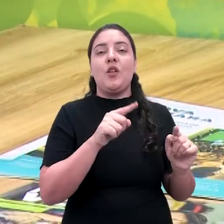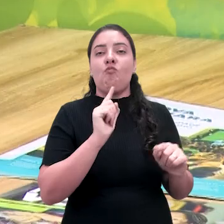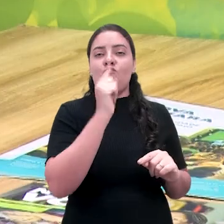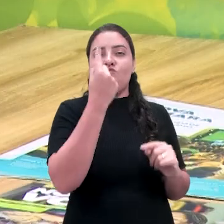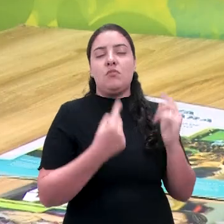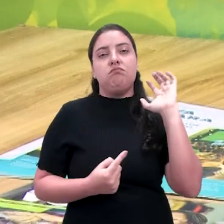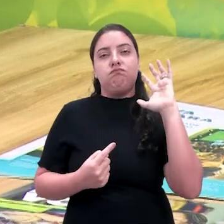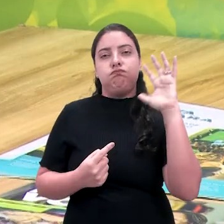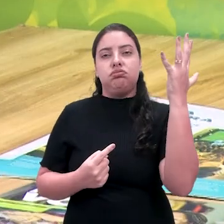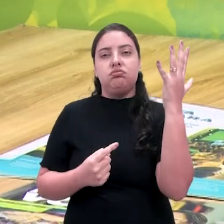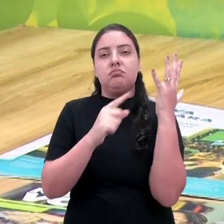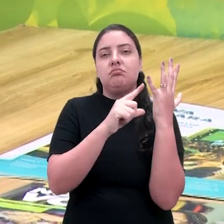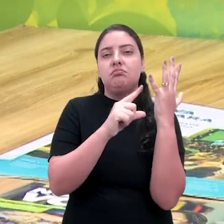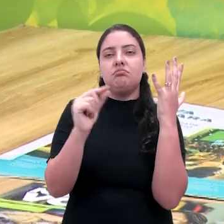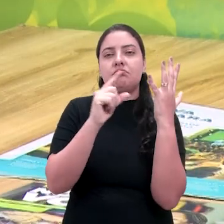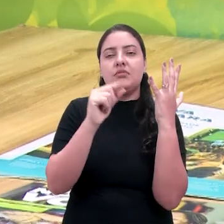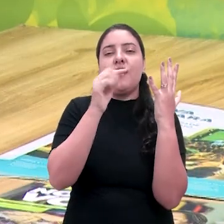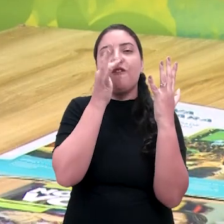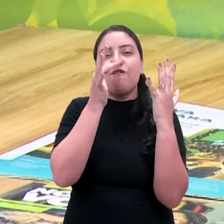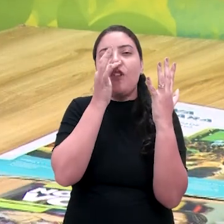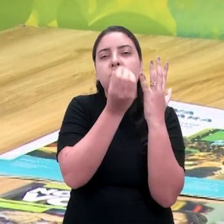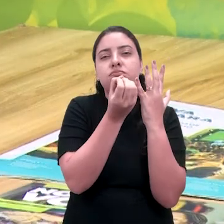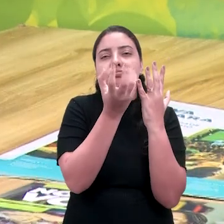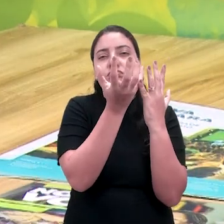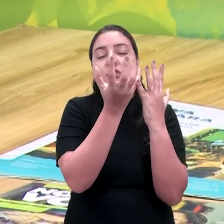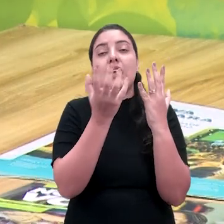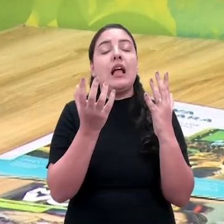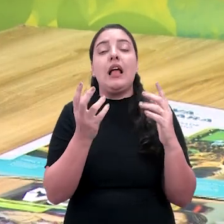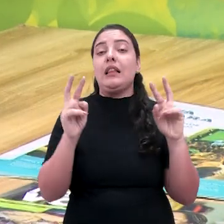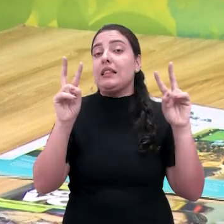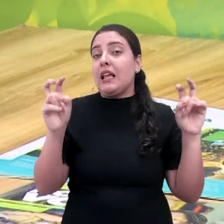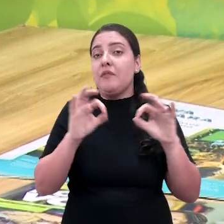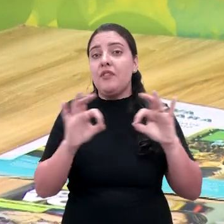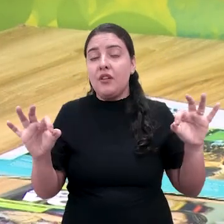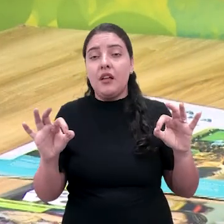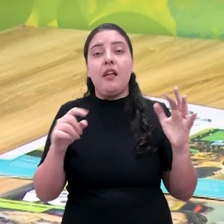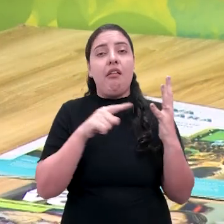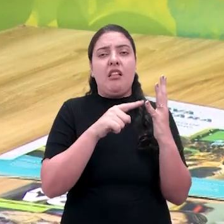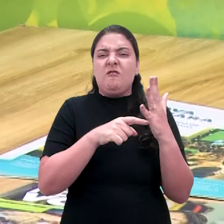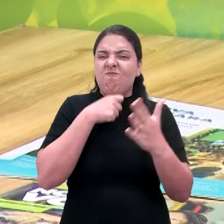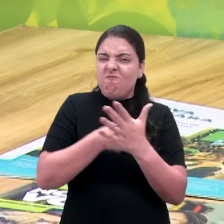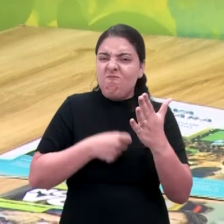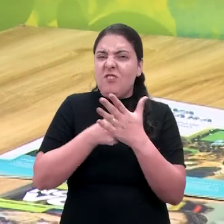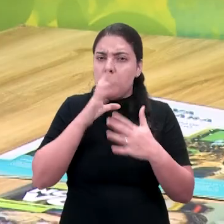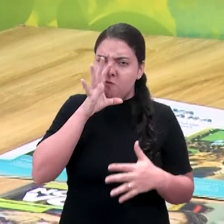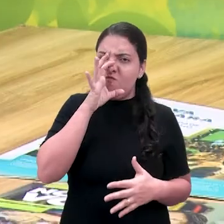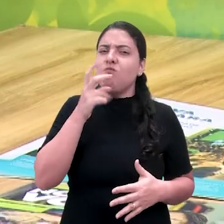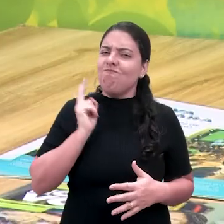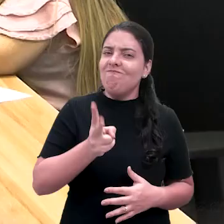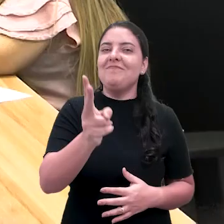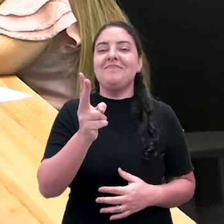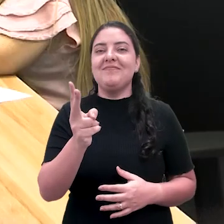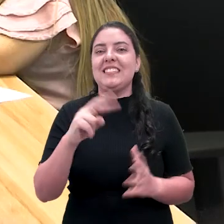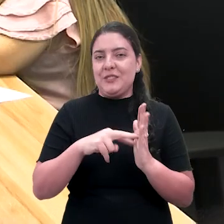cacto com uma florzinha nascendo e tem lá, apesar de tudo, florescer. Linda frase. Aí eu